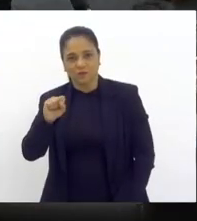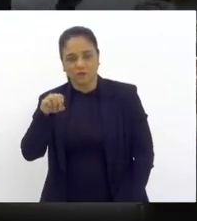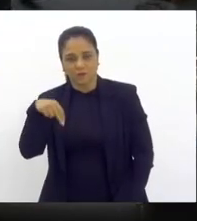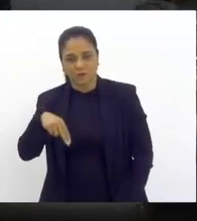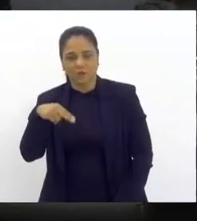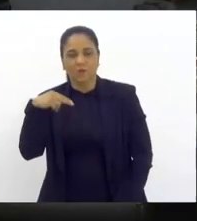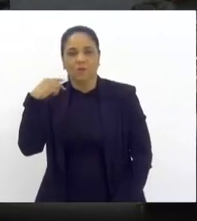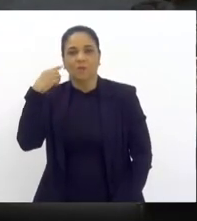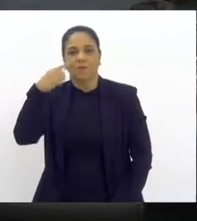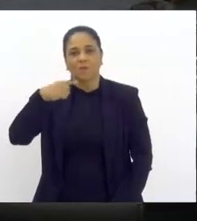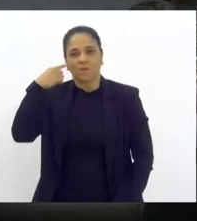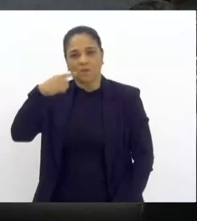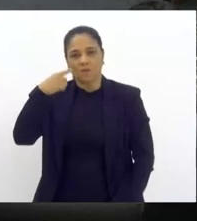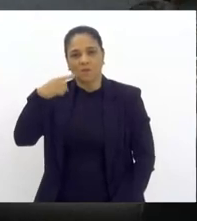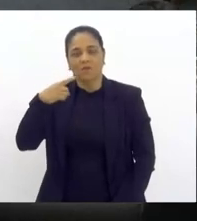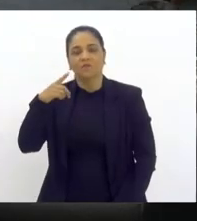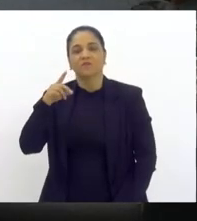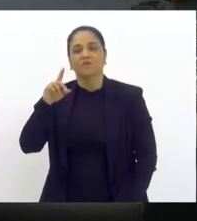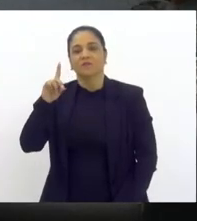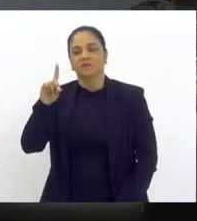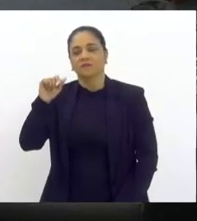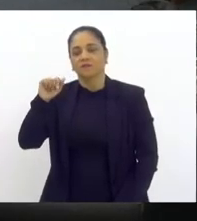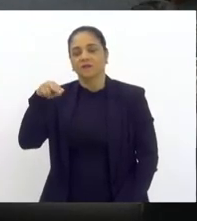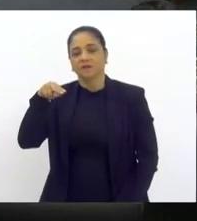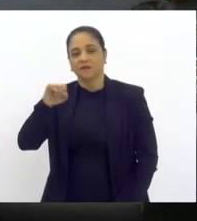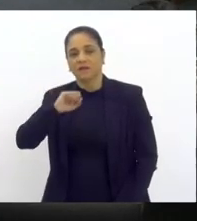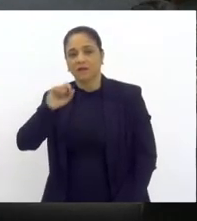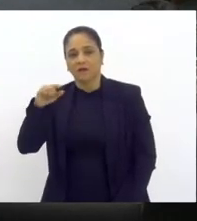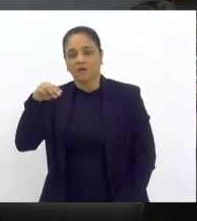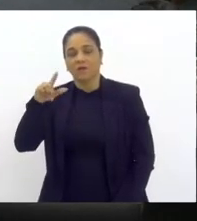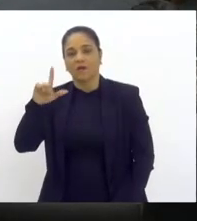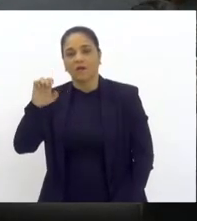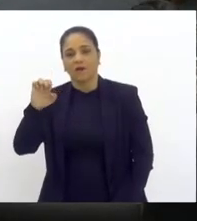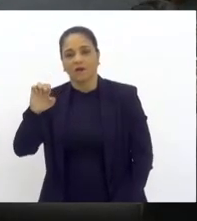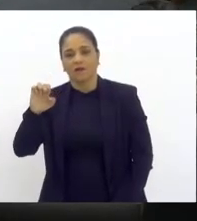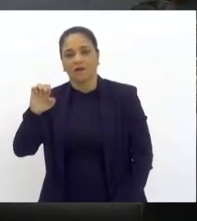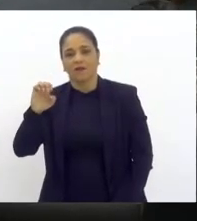Deputado Daniel Lebreron.